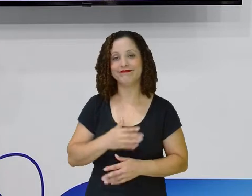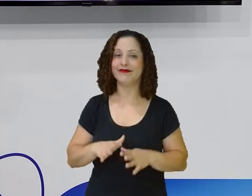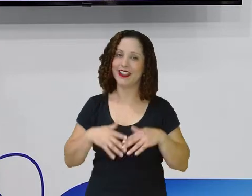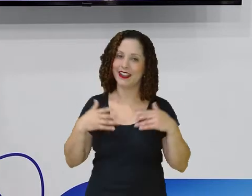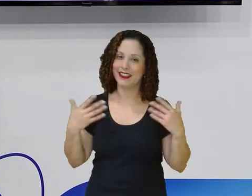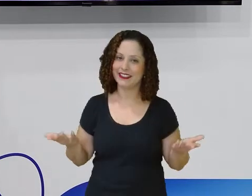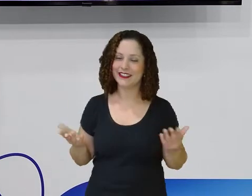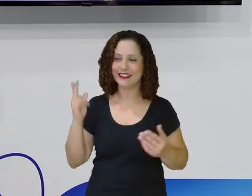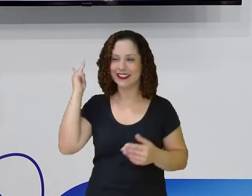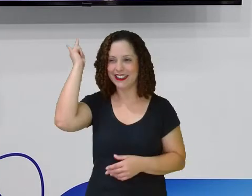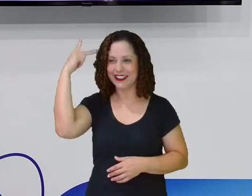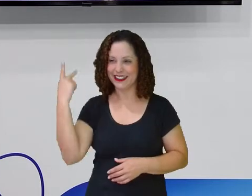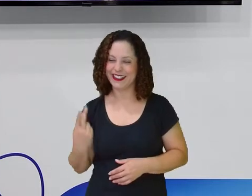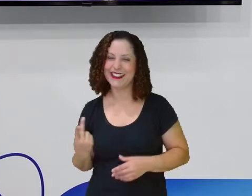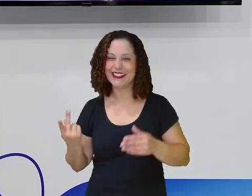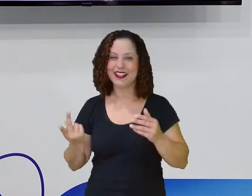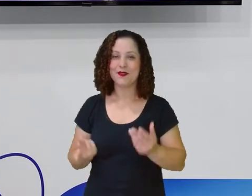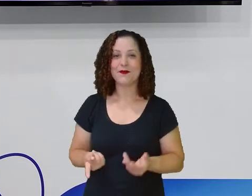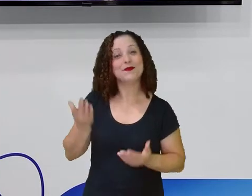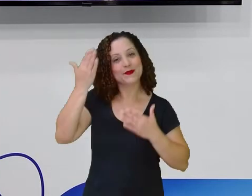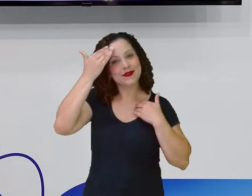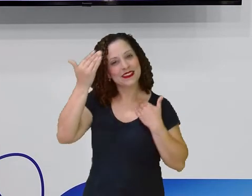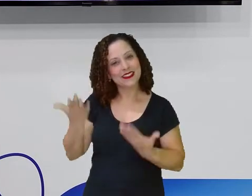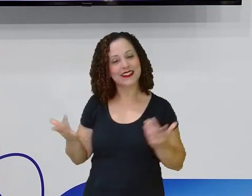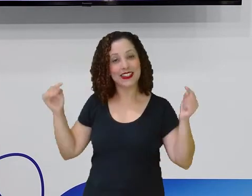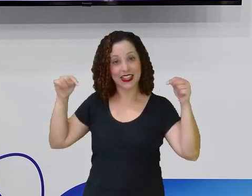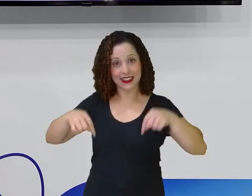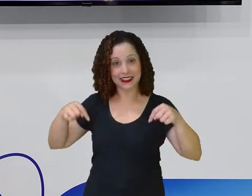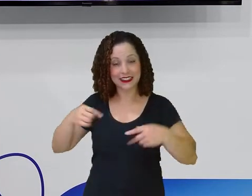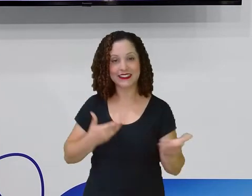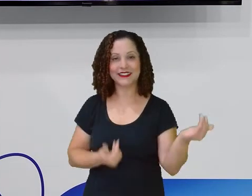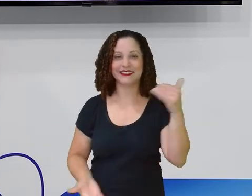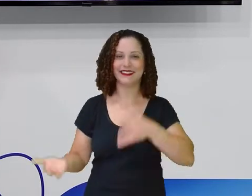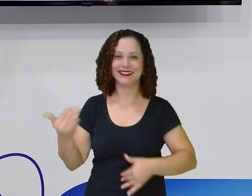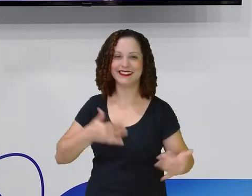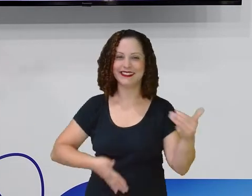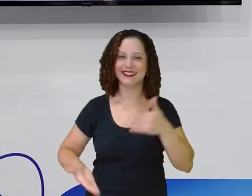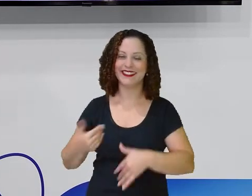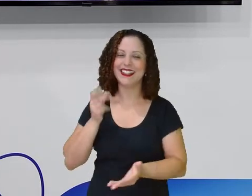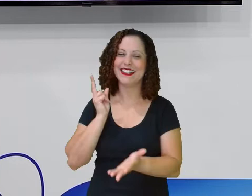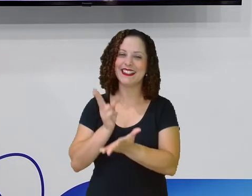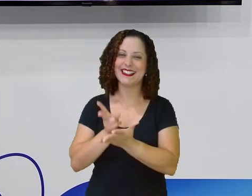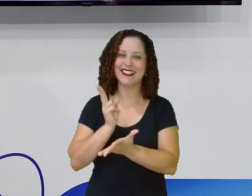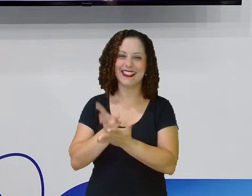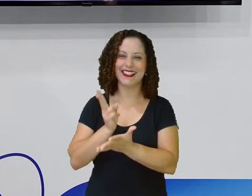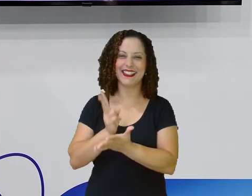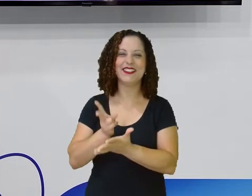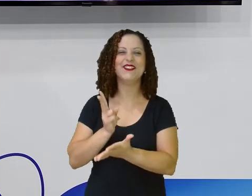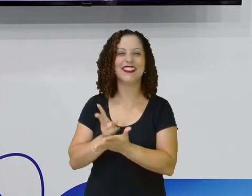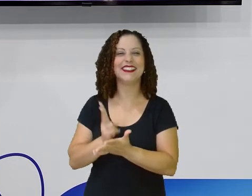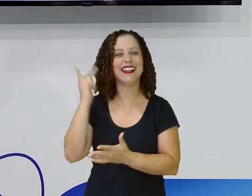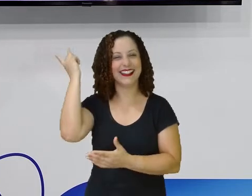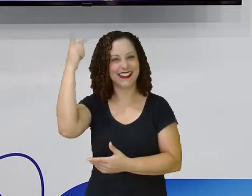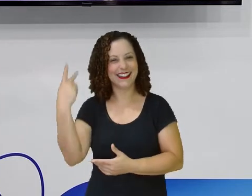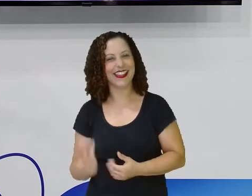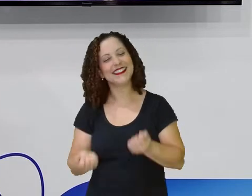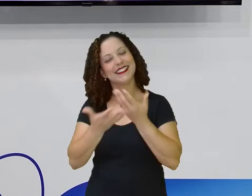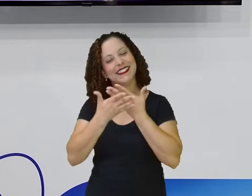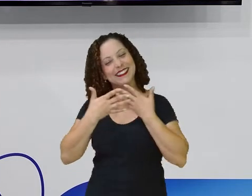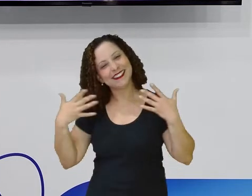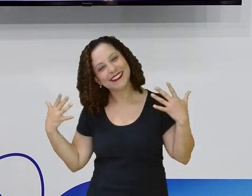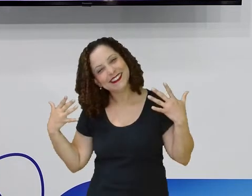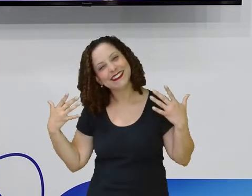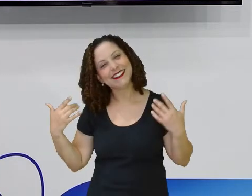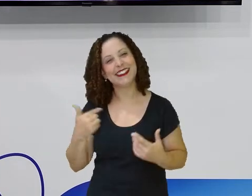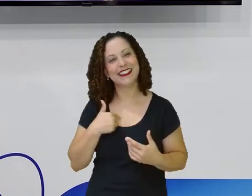aí. Késia, querida, muito obrigada por estar aqui com a gente, com essa doçura, né? Aula de princesa tem que ser com Késia, porque tem essa doçura